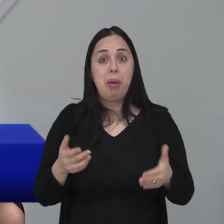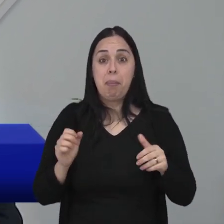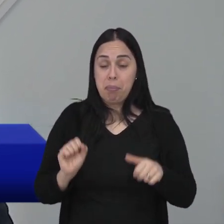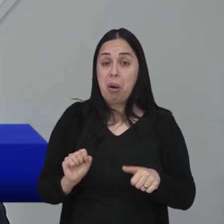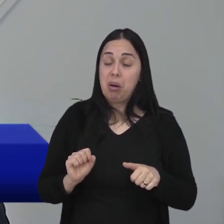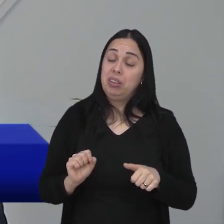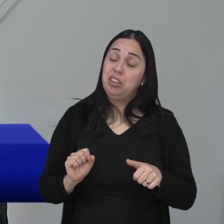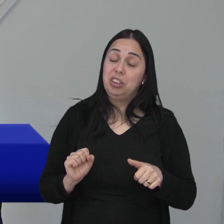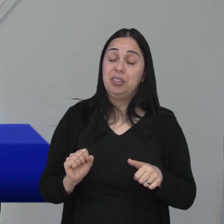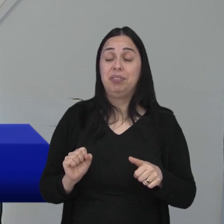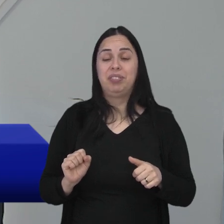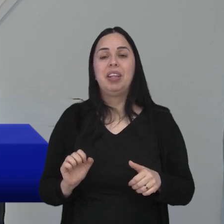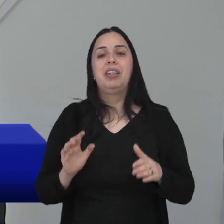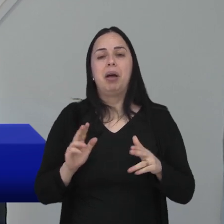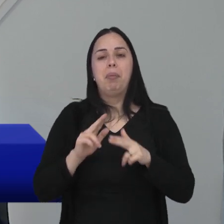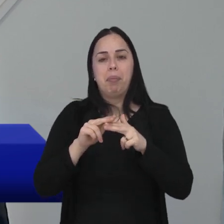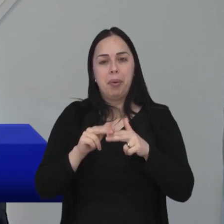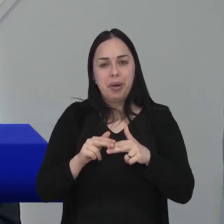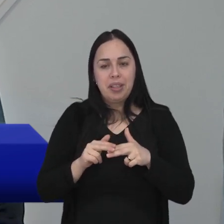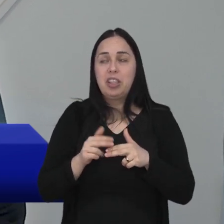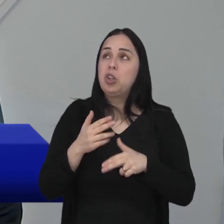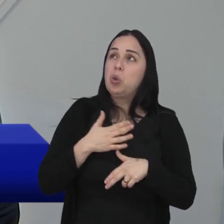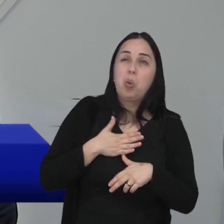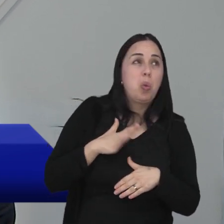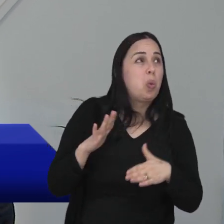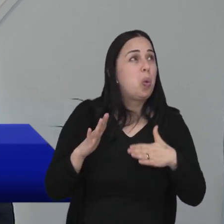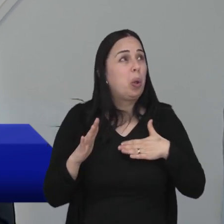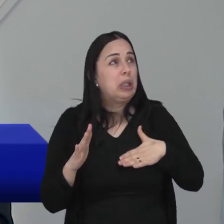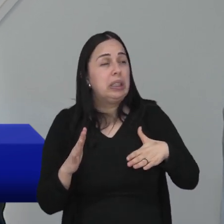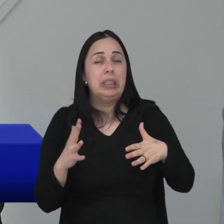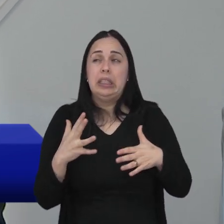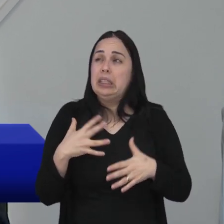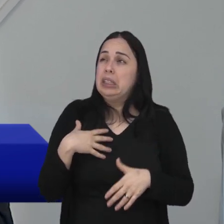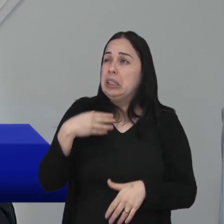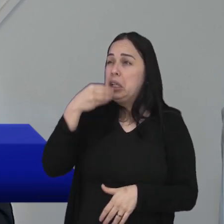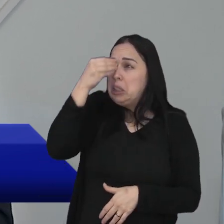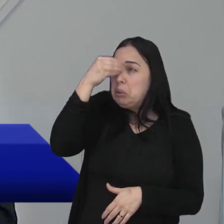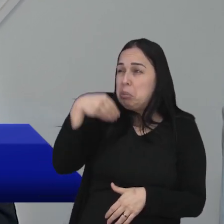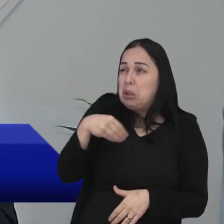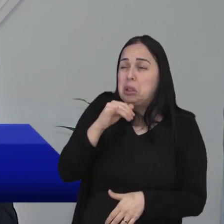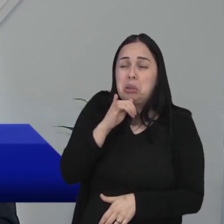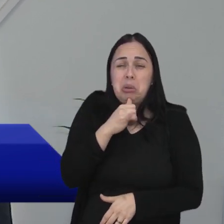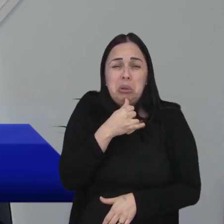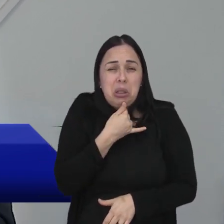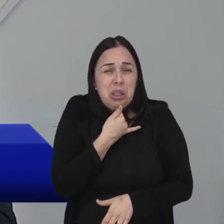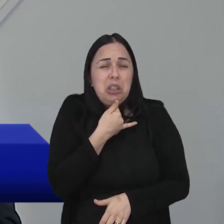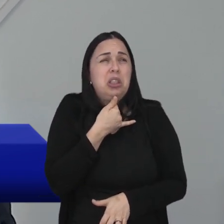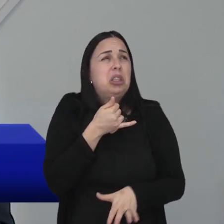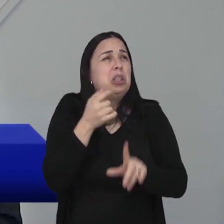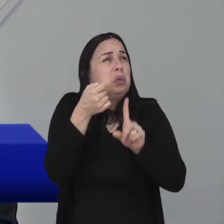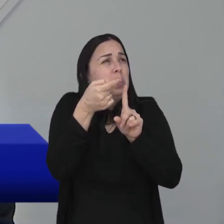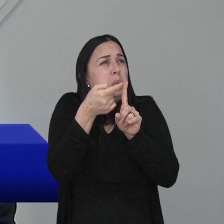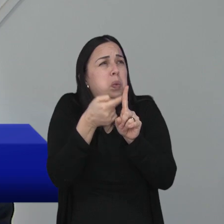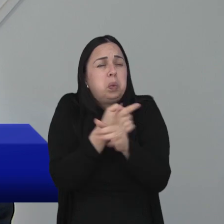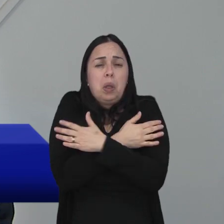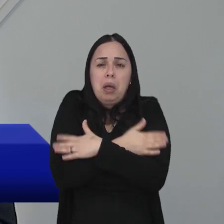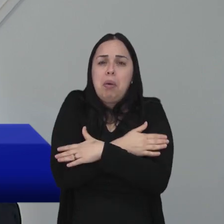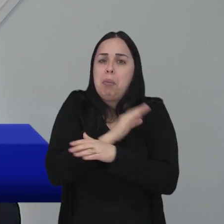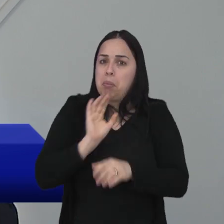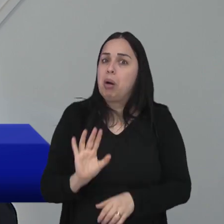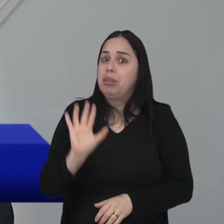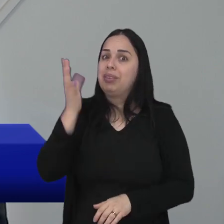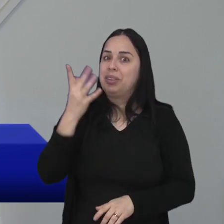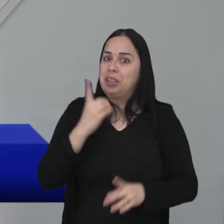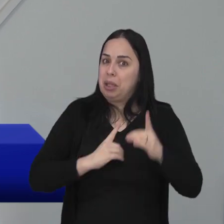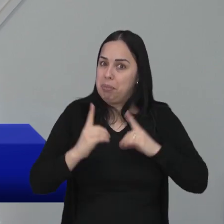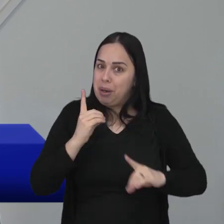Outro dia amanheceu triste. Às vezes pode fazer sentido. Então, procurar ajuda se você não gosta, se você se sente mal com esse tipo de clima, se